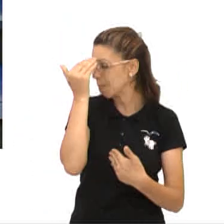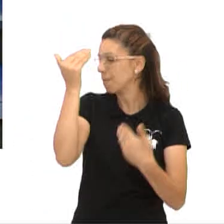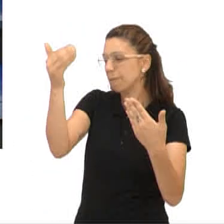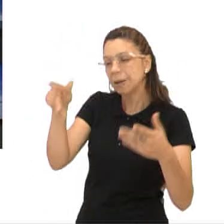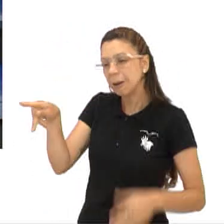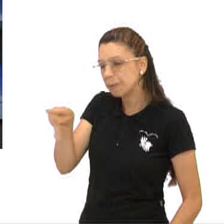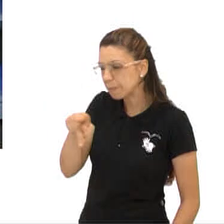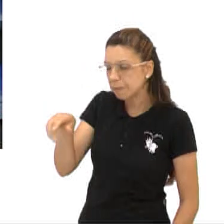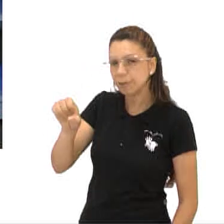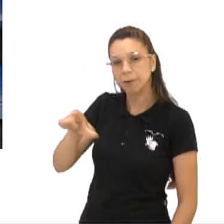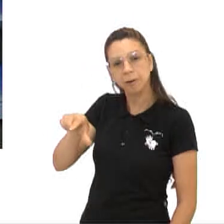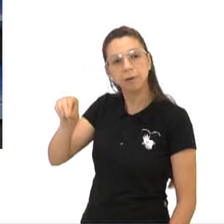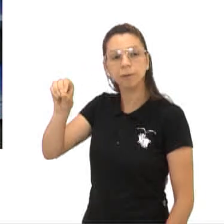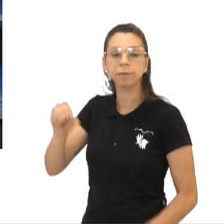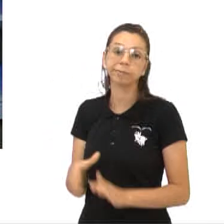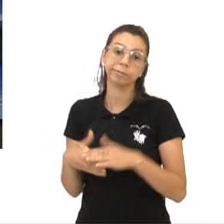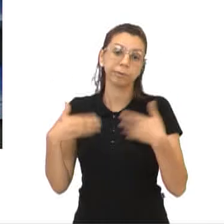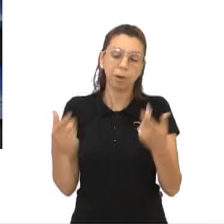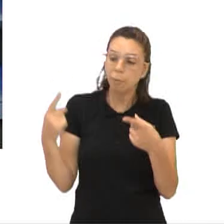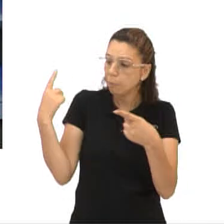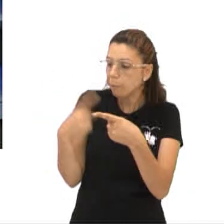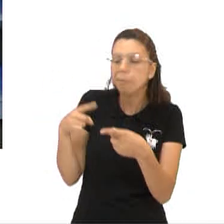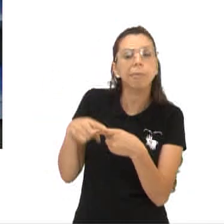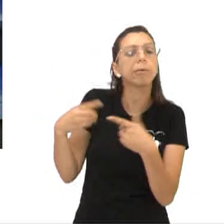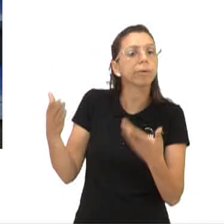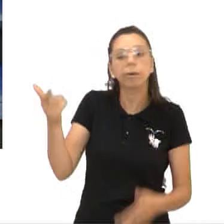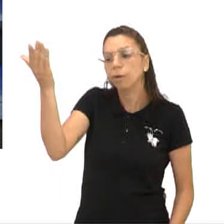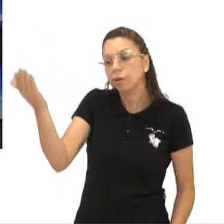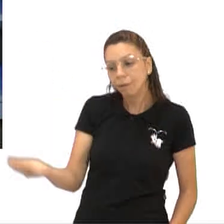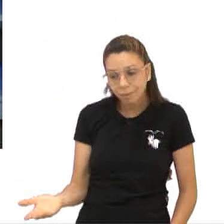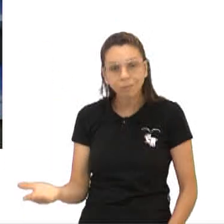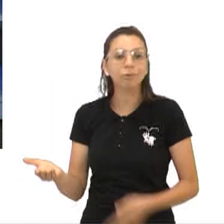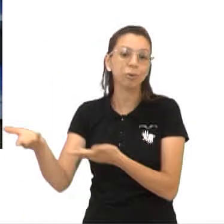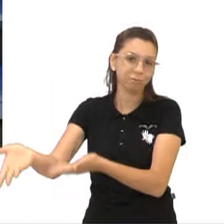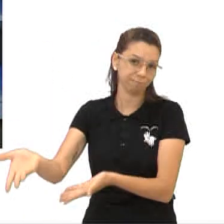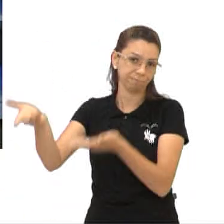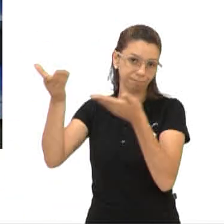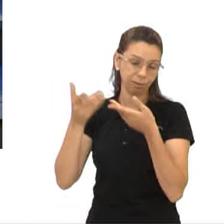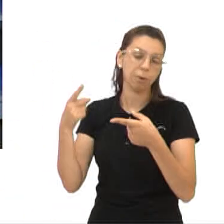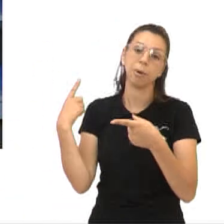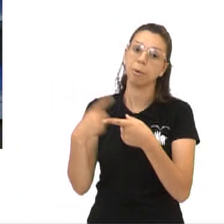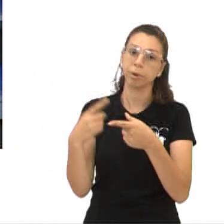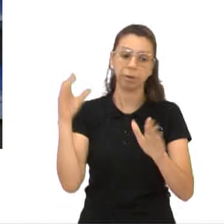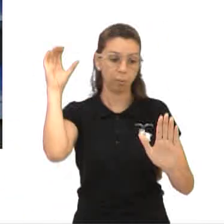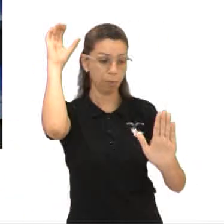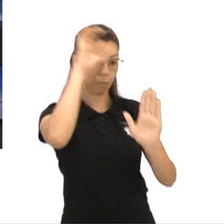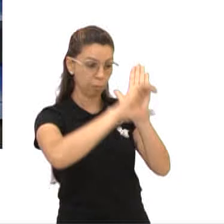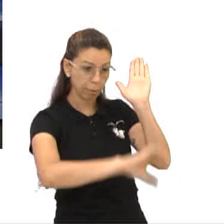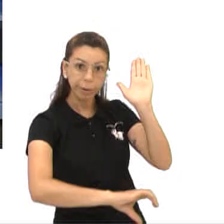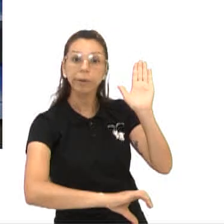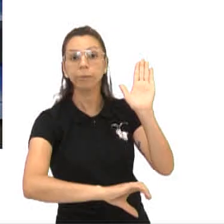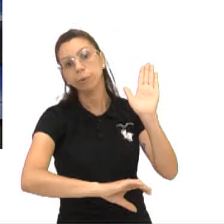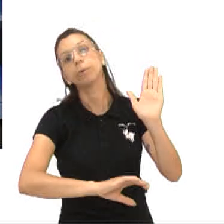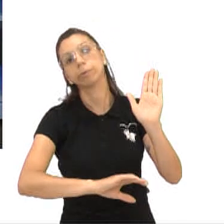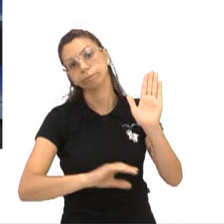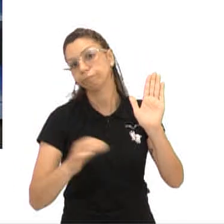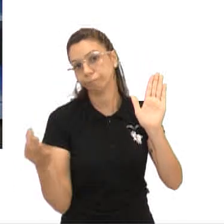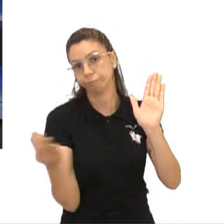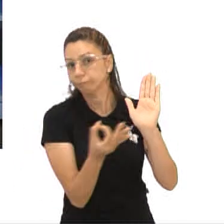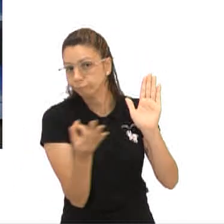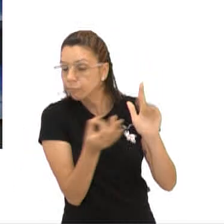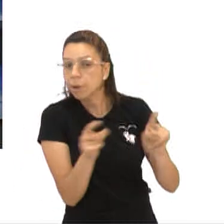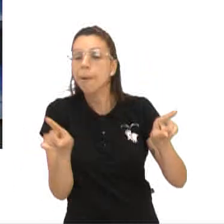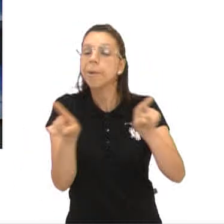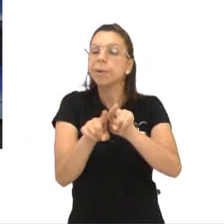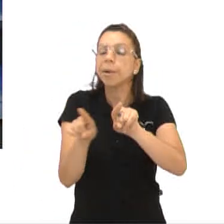professor Eloy. Então, pessoal, por que o professor Eloy foi nosso convidado? Além desse currículo, dessa experiência profissional, porque ele é um